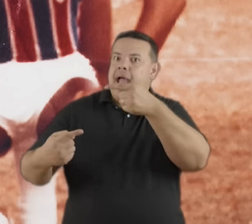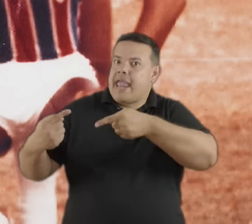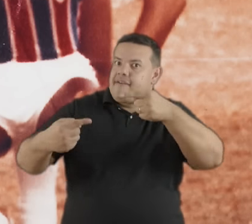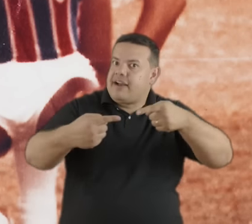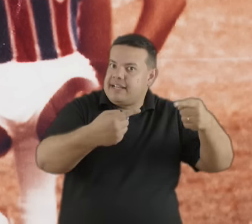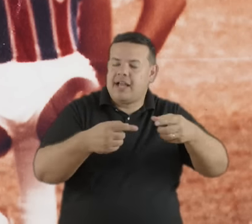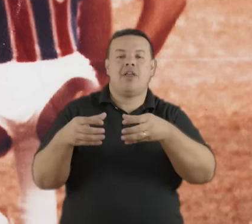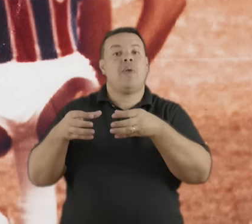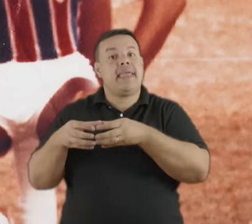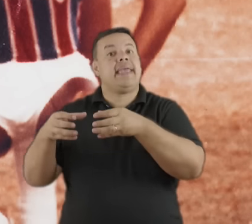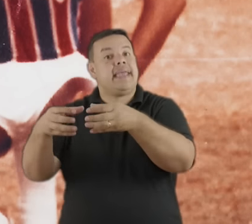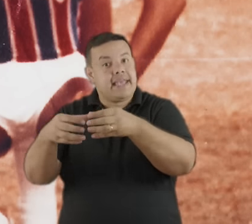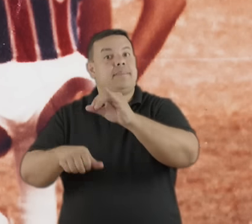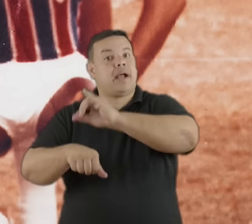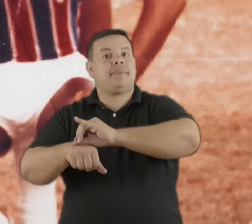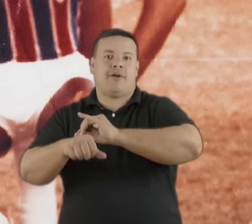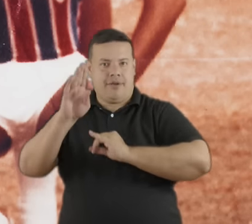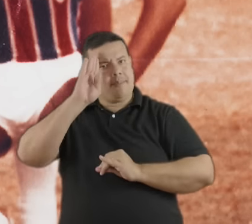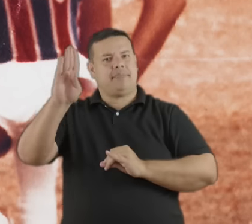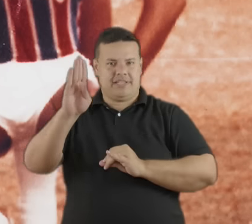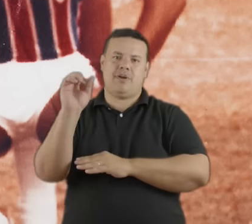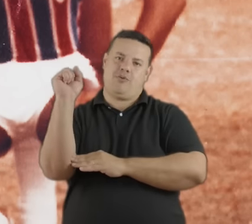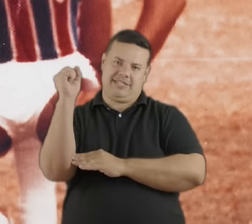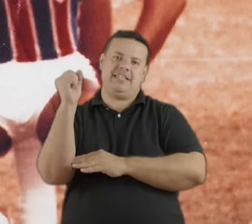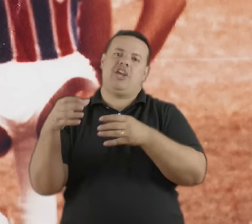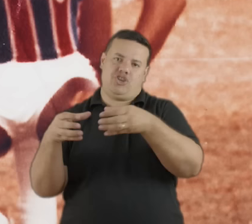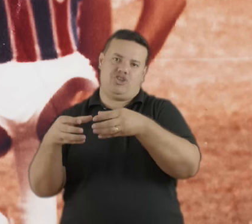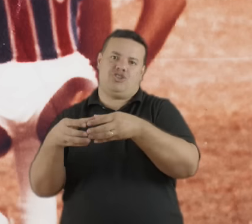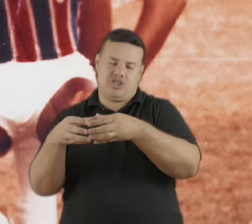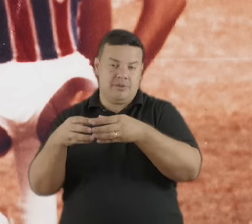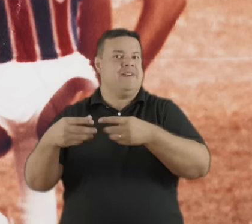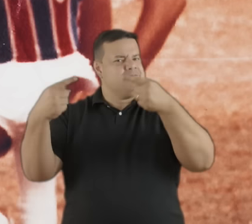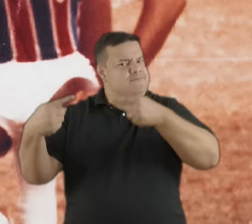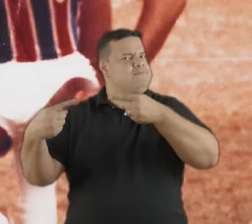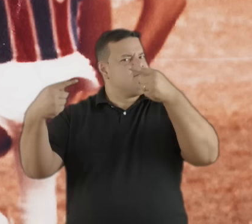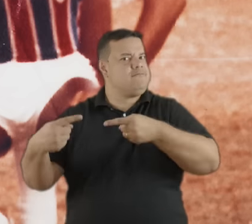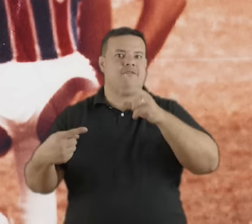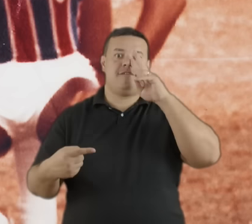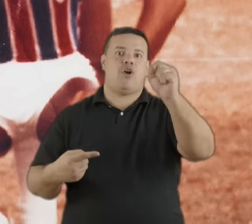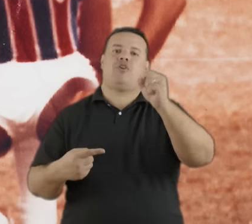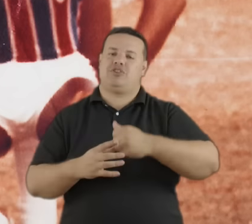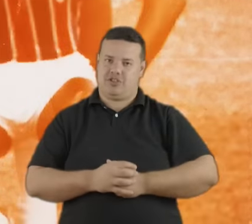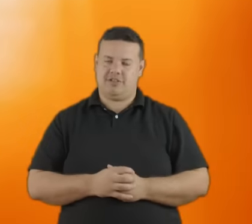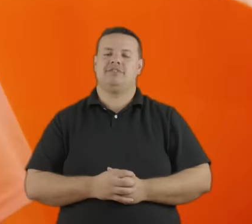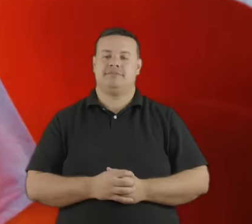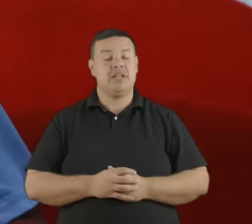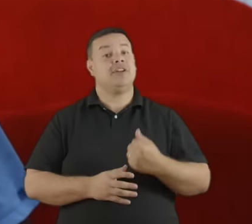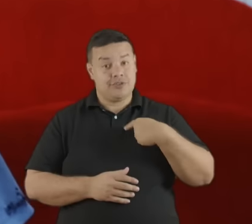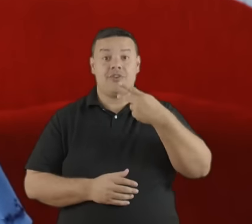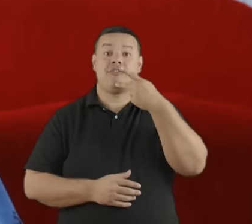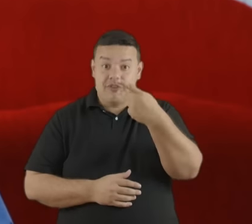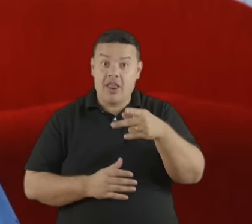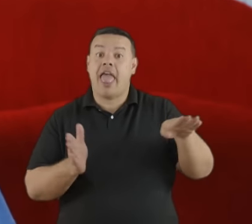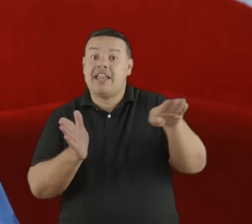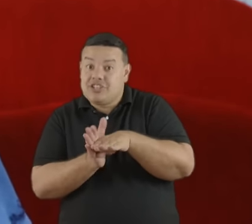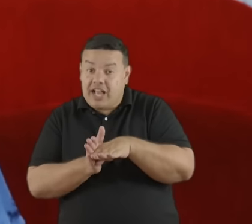rivalidade com os times da capital, principalmente com o Sergipe, se acentuava cada vez mais. Eu estou dizendo a